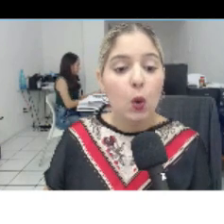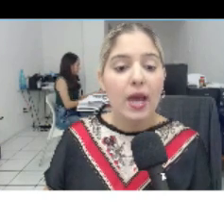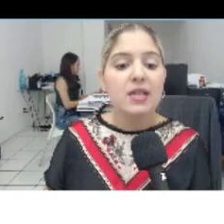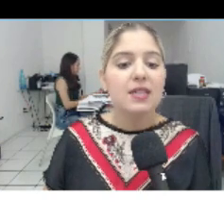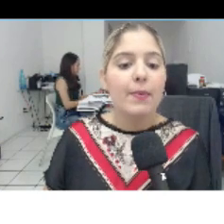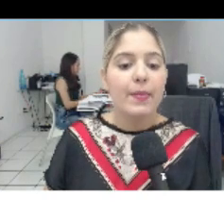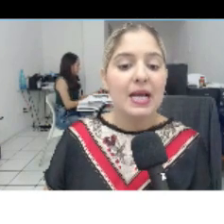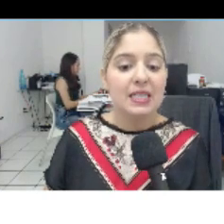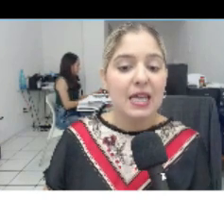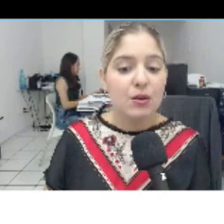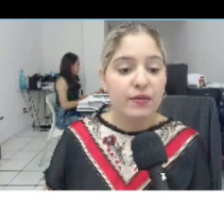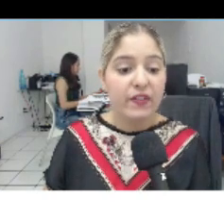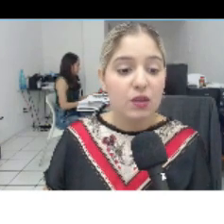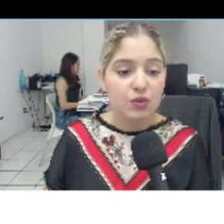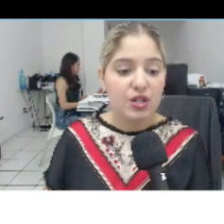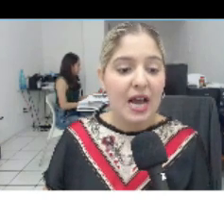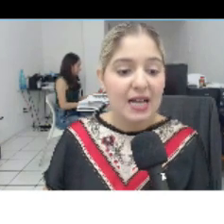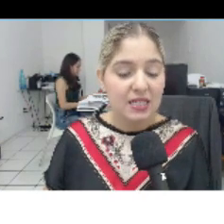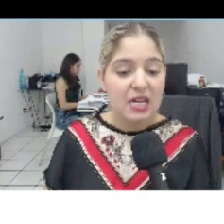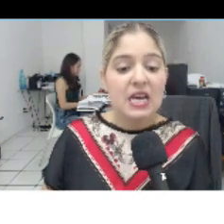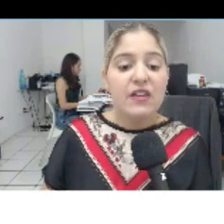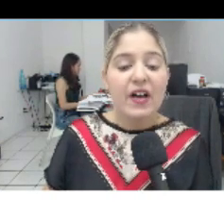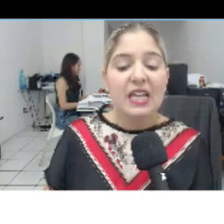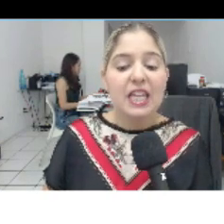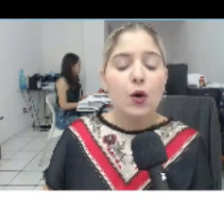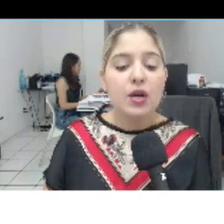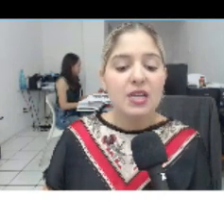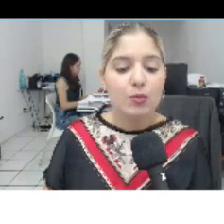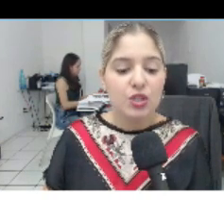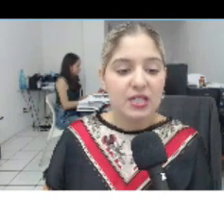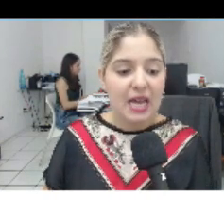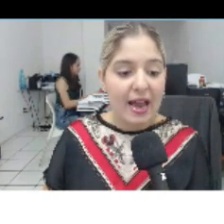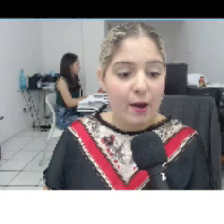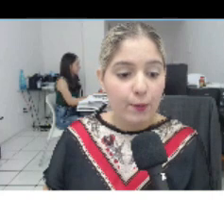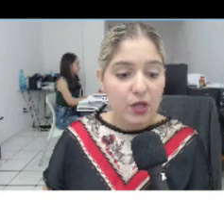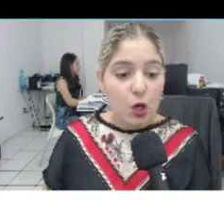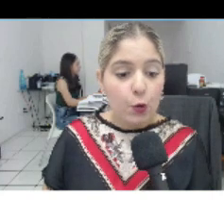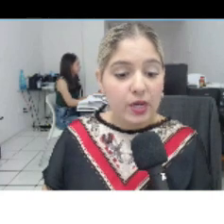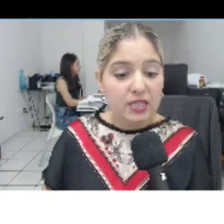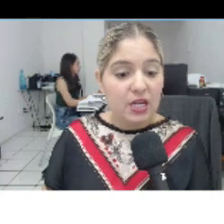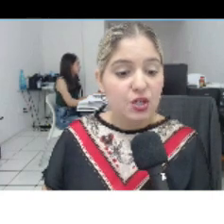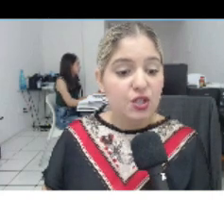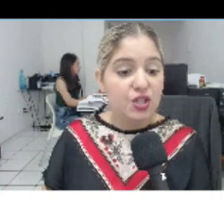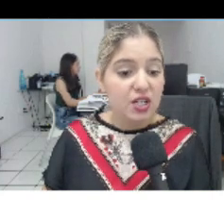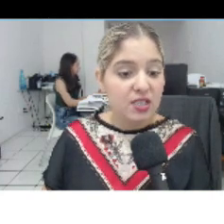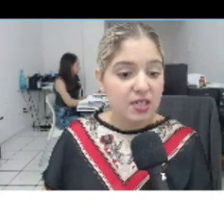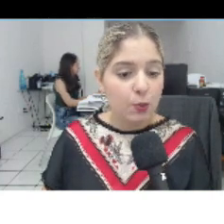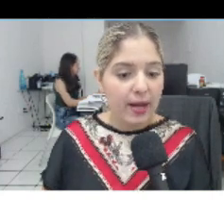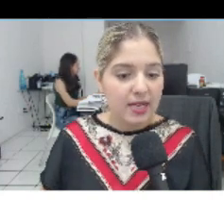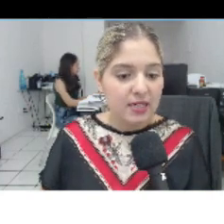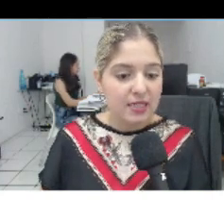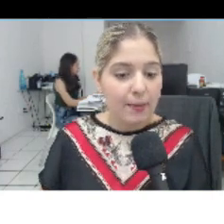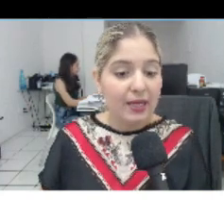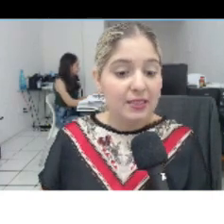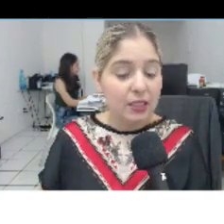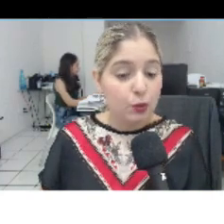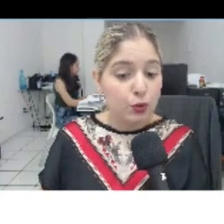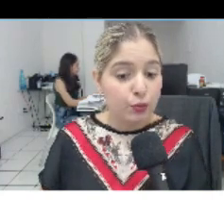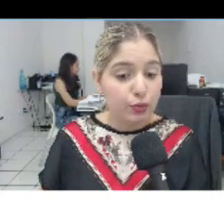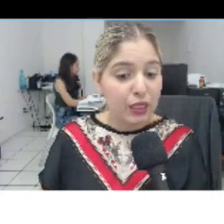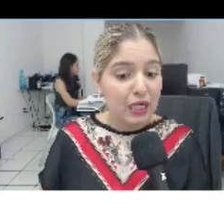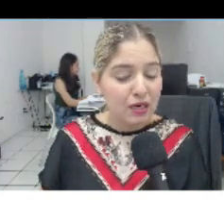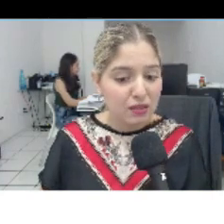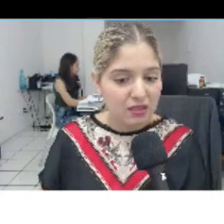destaque que Lula recebe brasileiros vindos de Gaza e fala em terrorismo de Israel. O presidente diz que o país está